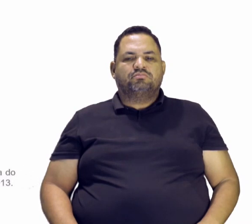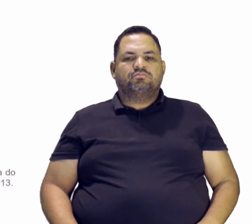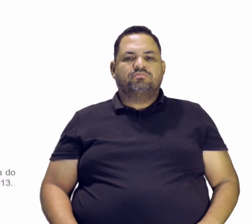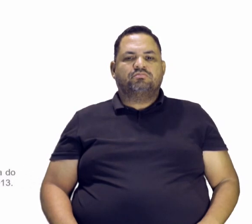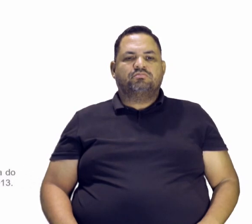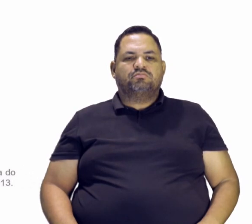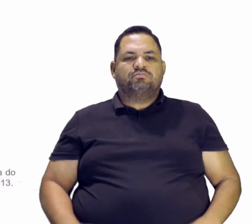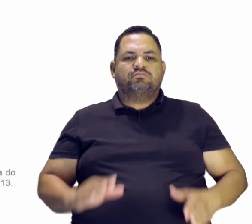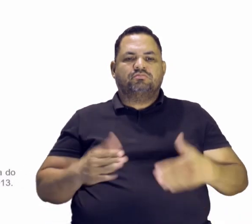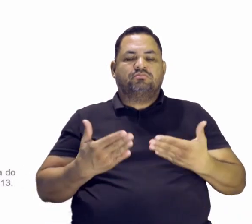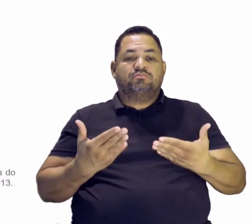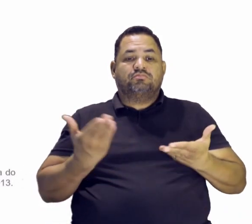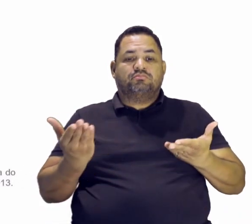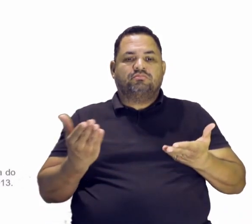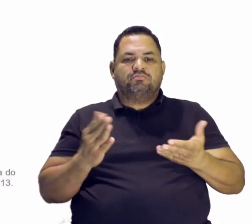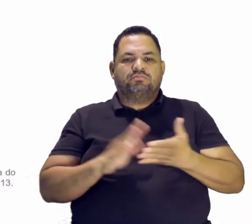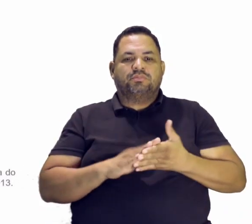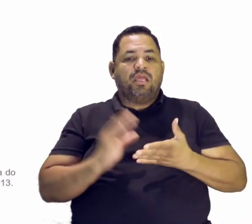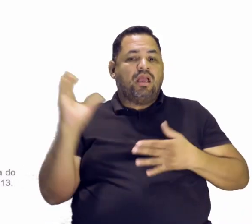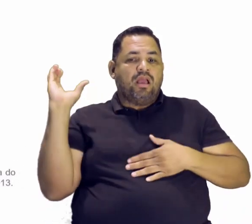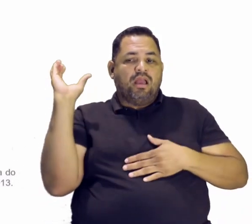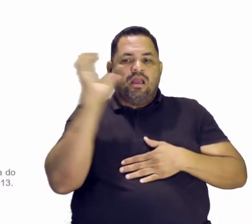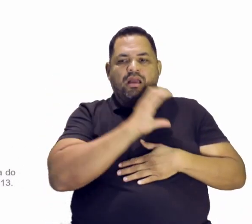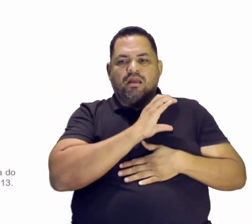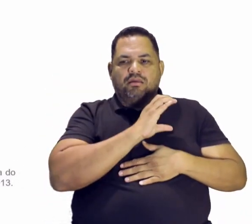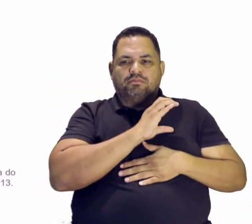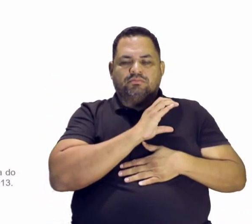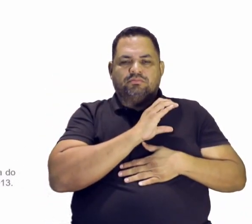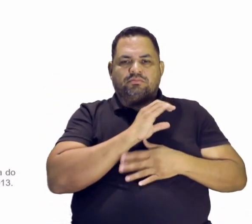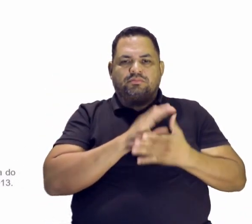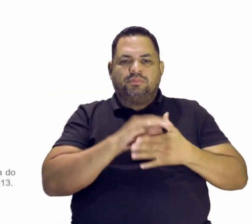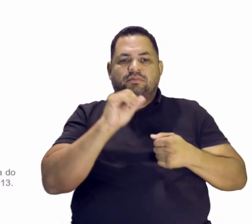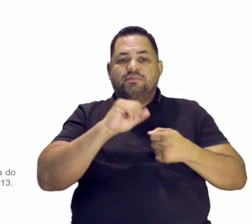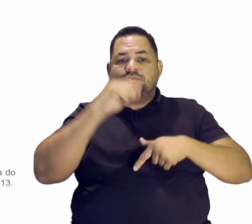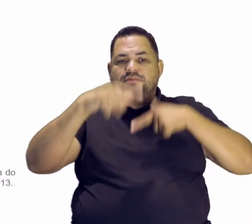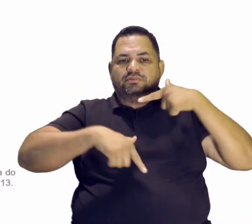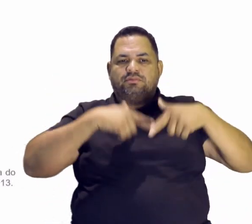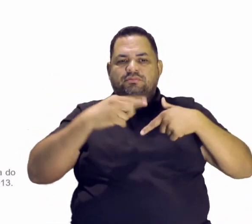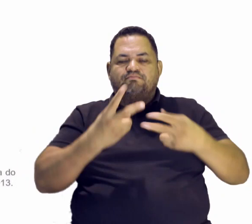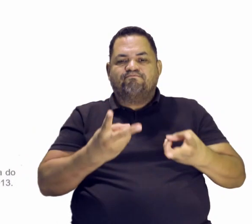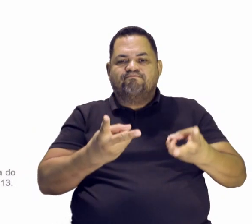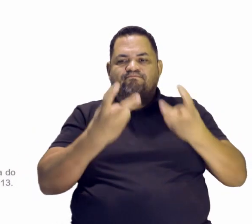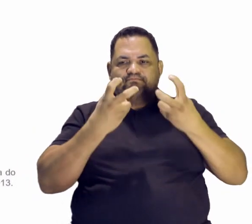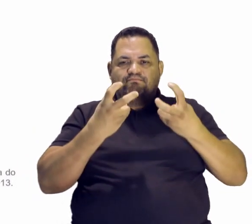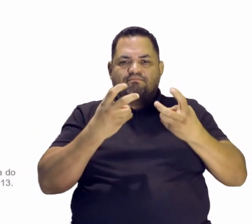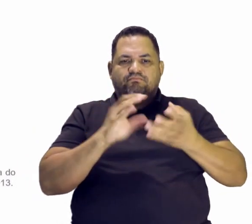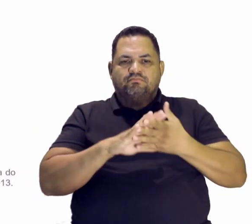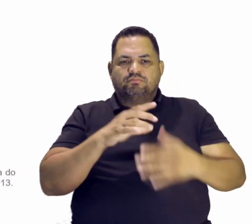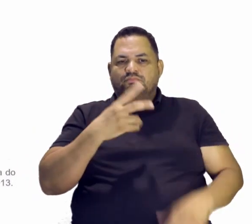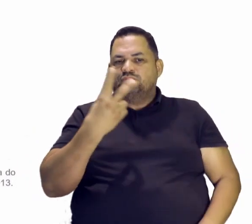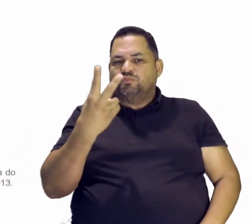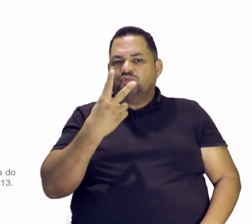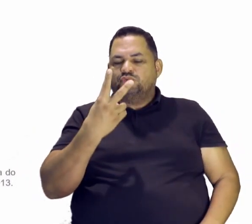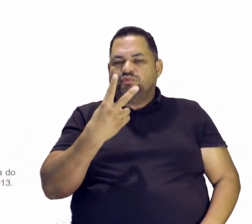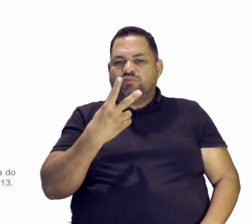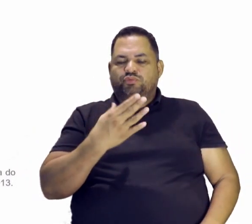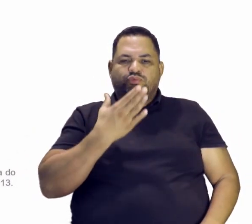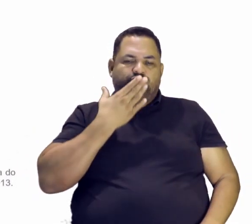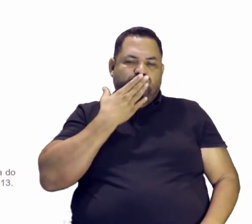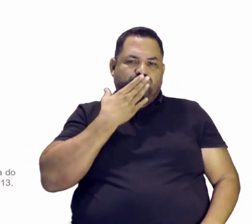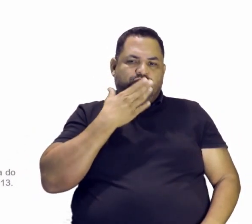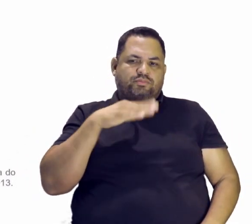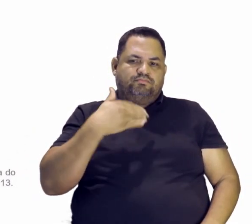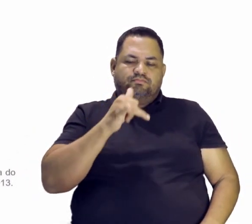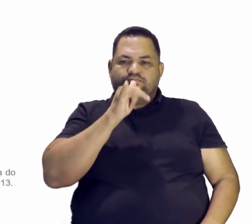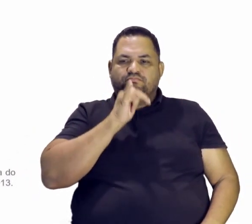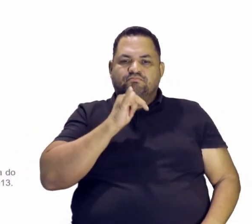momento explosivo que eu vou executar essa ação aqui. Perceba que a gente está falando de dois tipos de corrida. A gente falou, por exemplo, ali